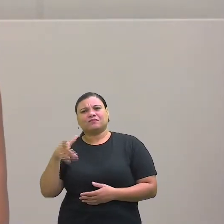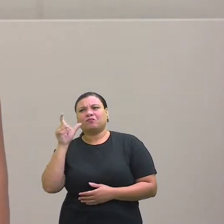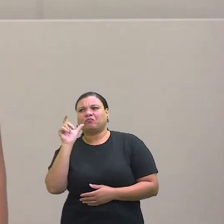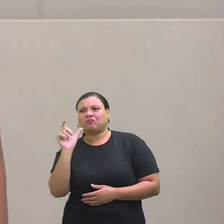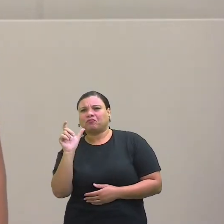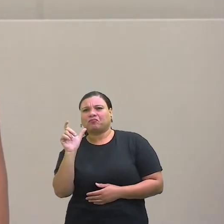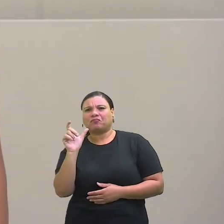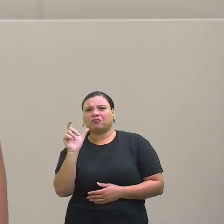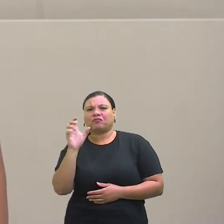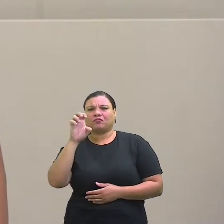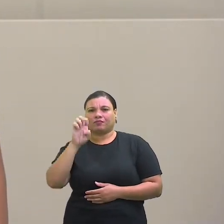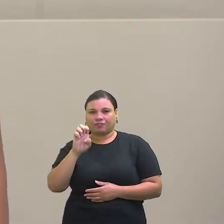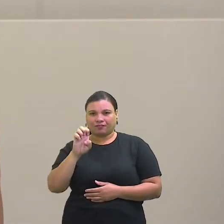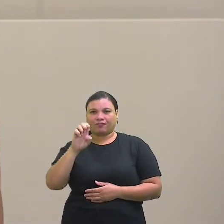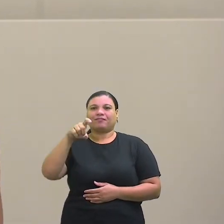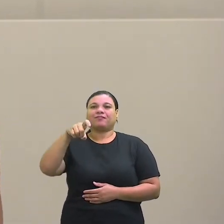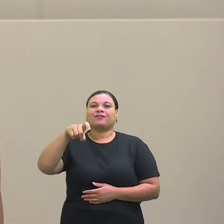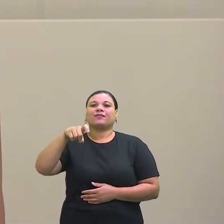E X